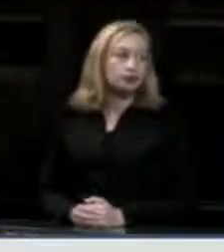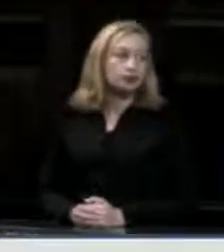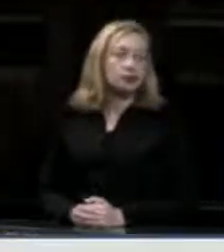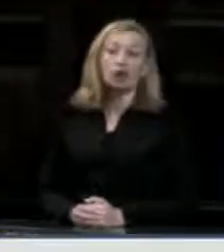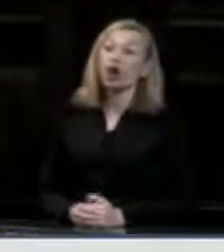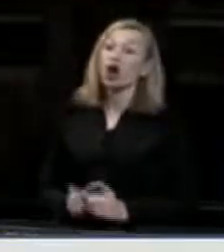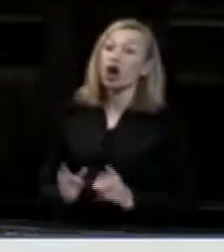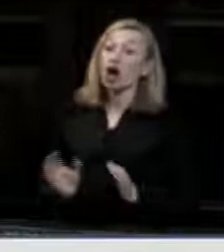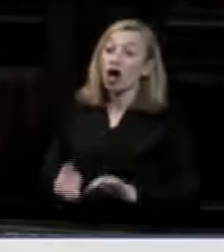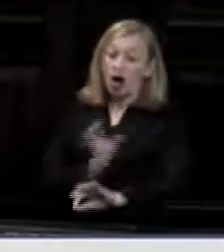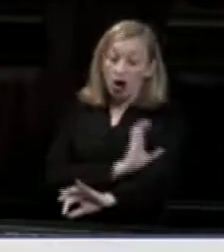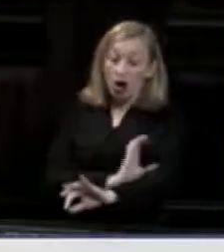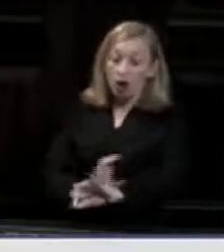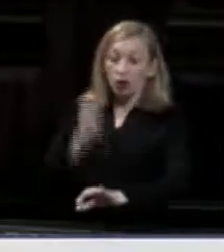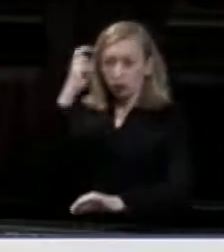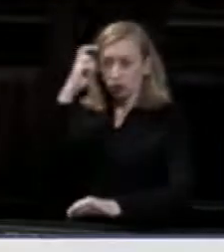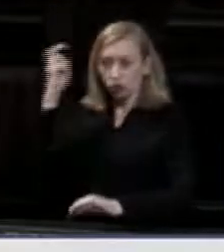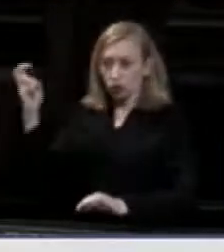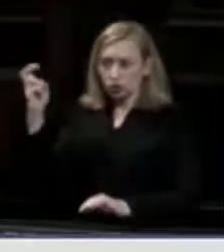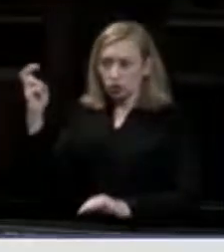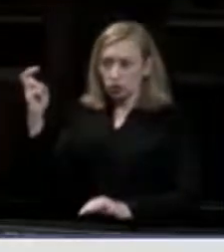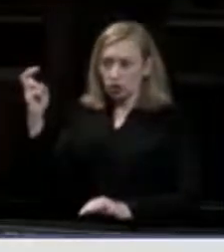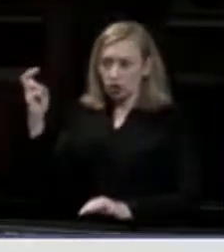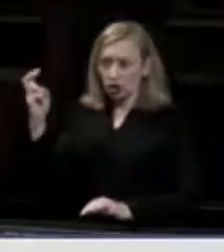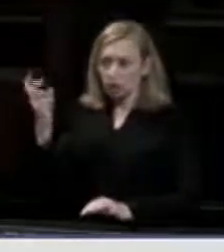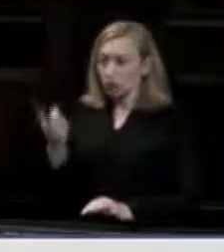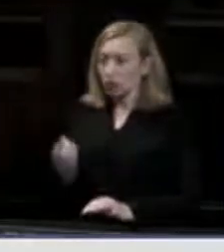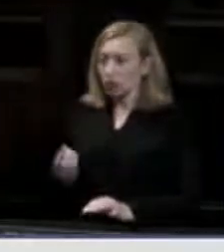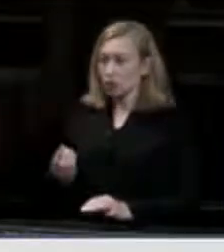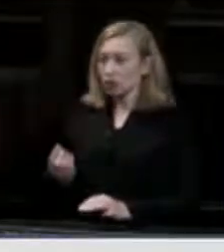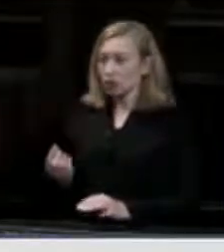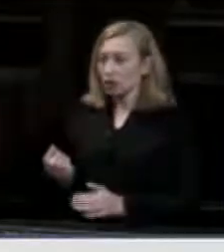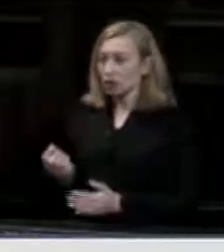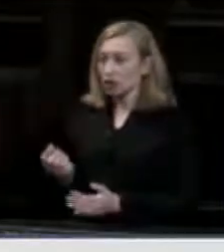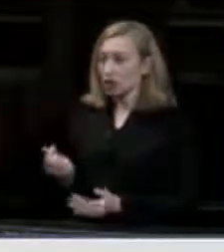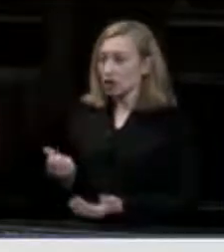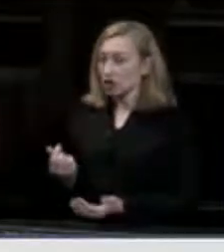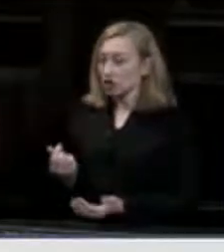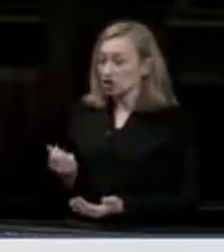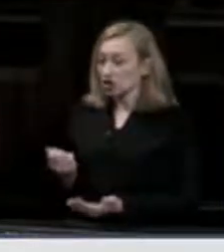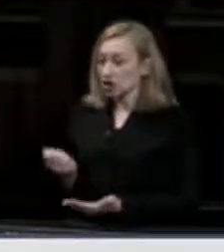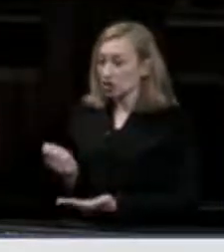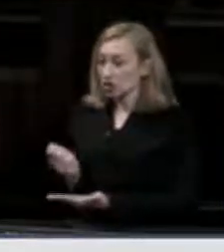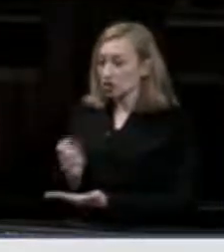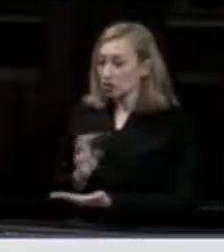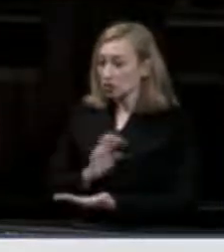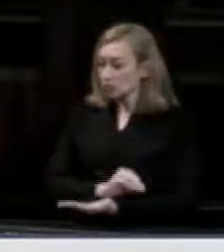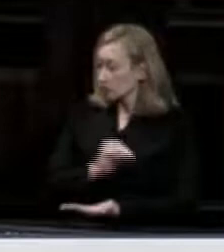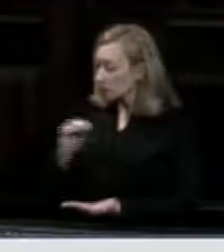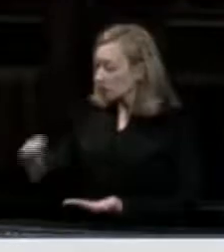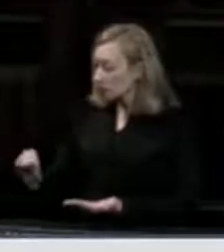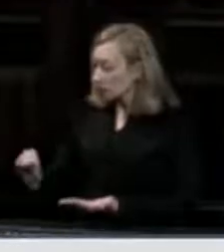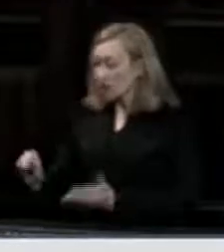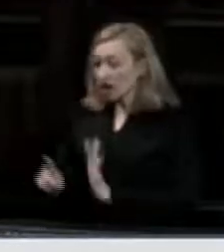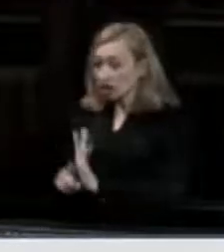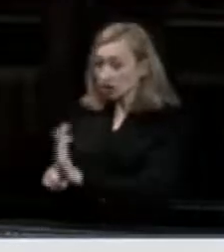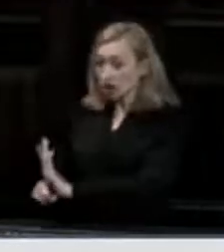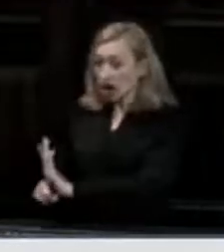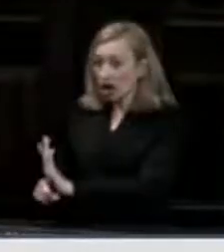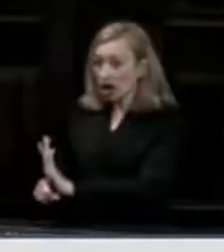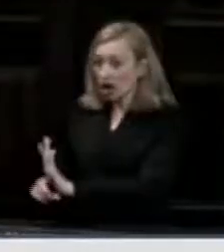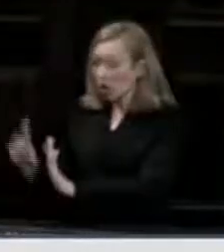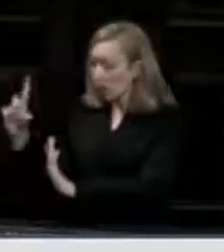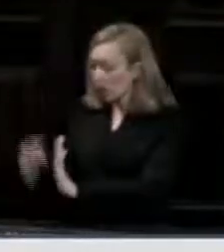nosso Museu Nacional incendiado e o Ministério Público Federal